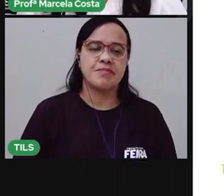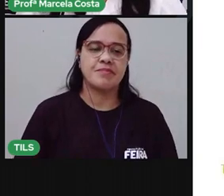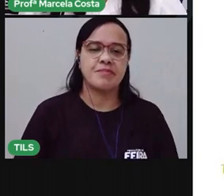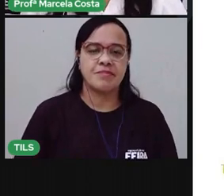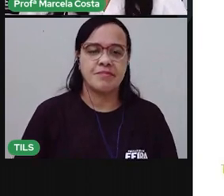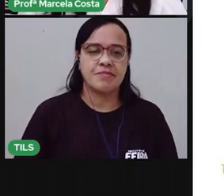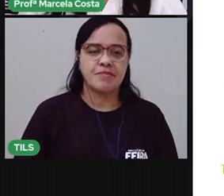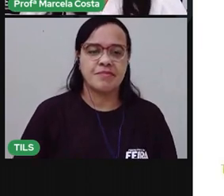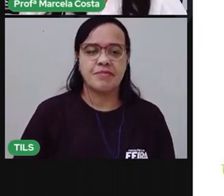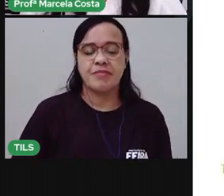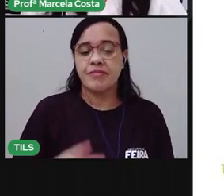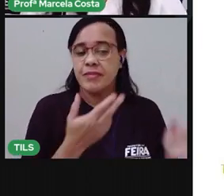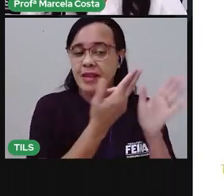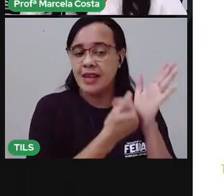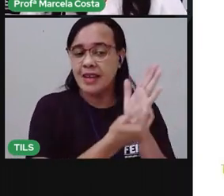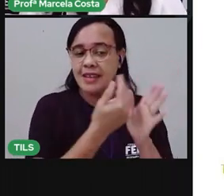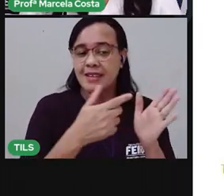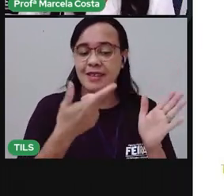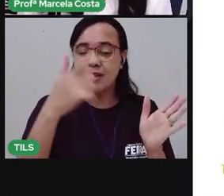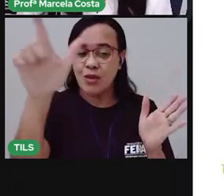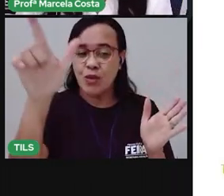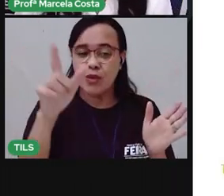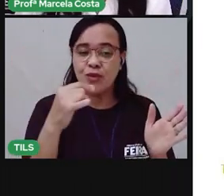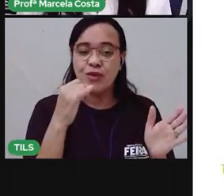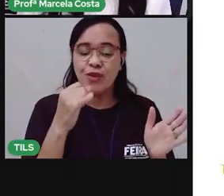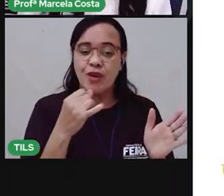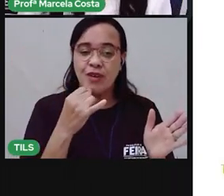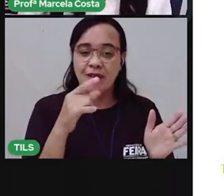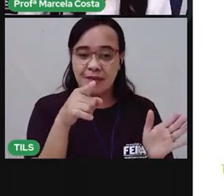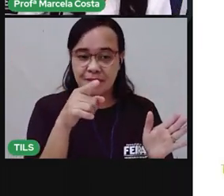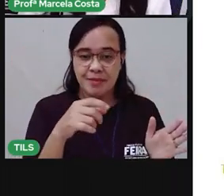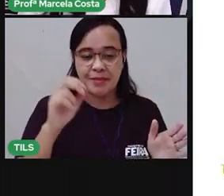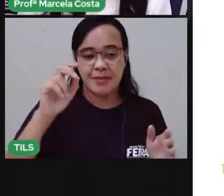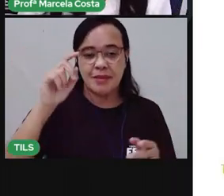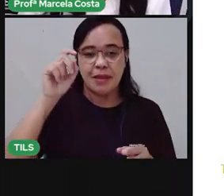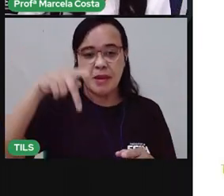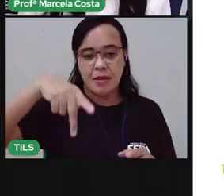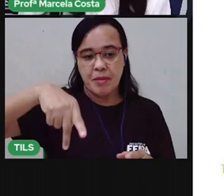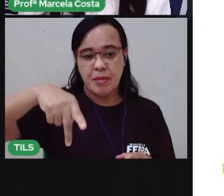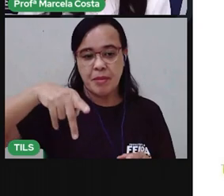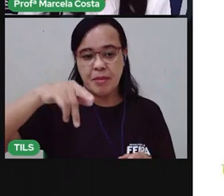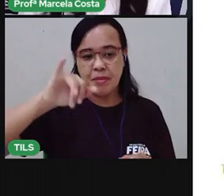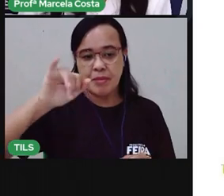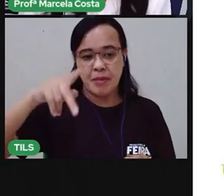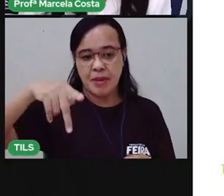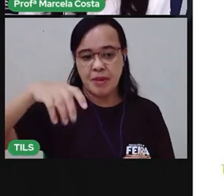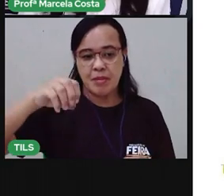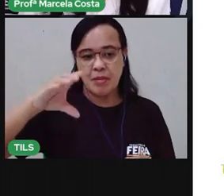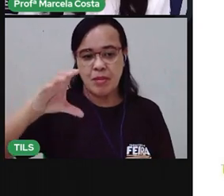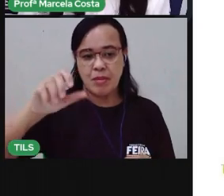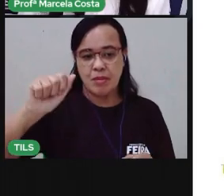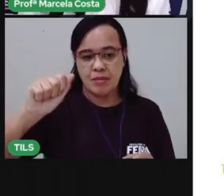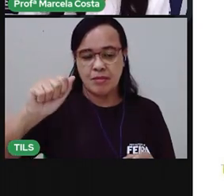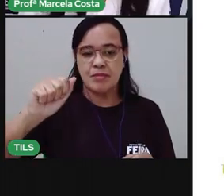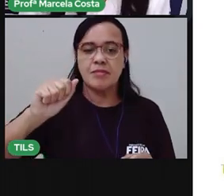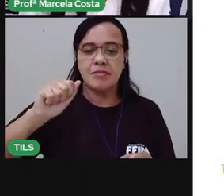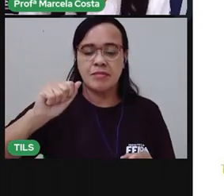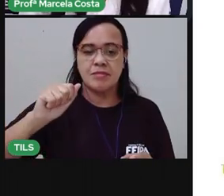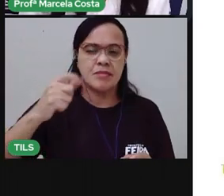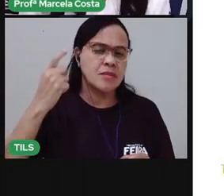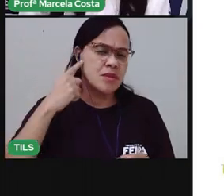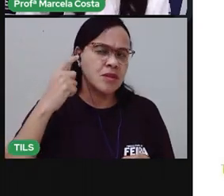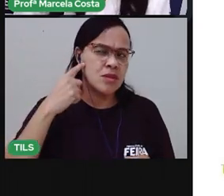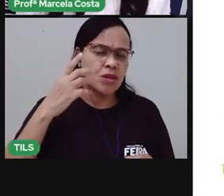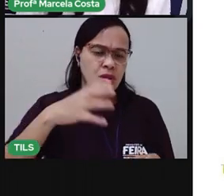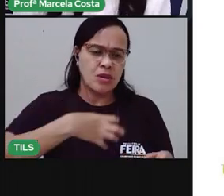em outras é a pipoca pipoca Qual é o primeiro